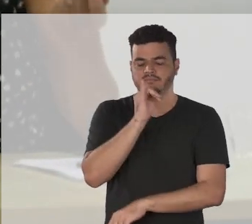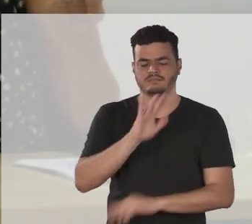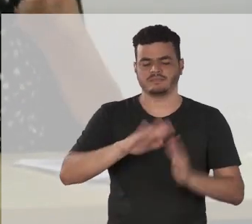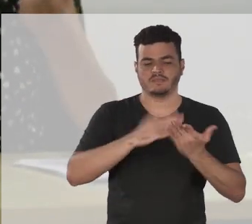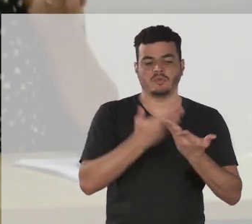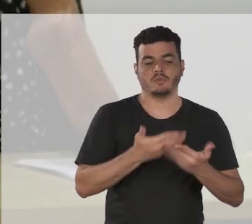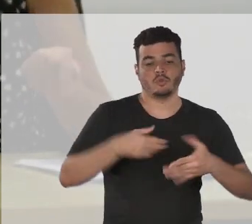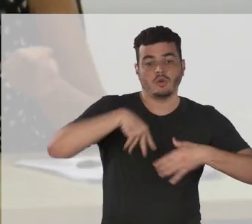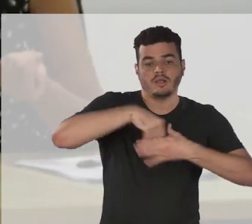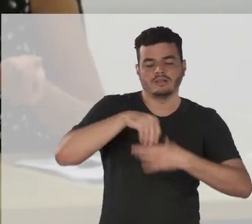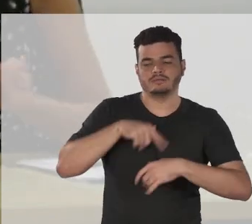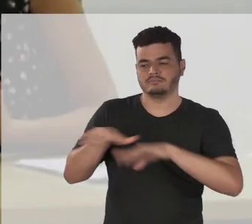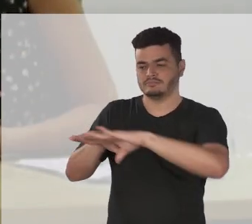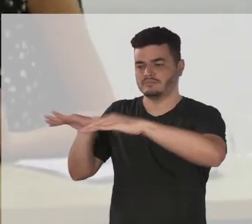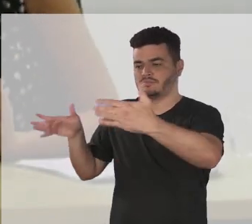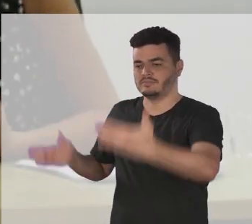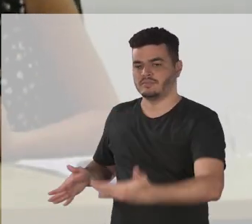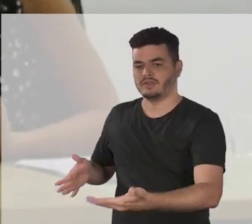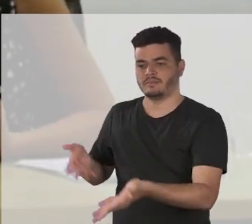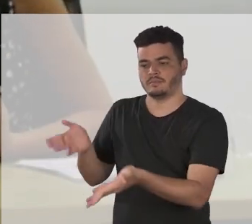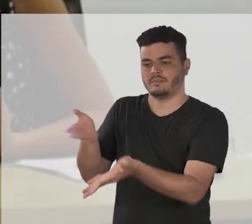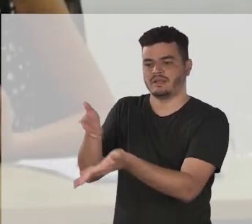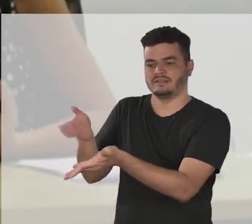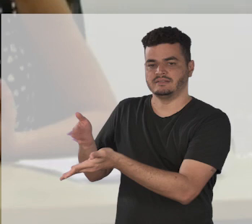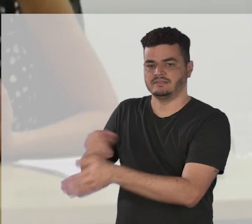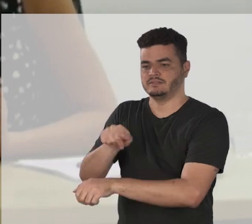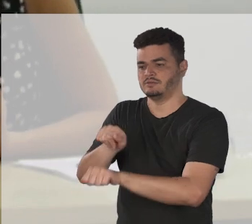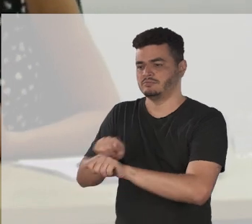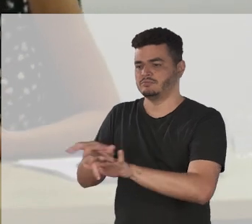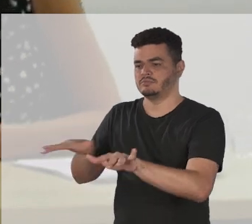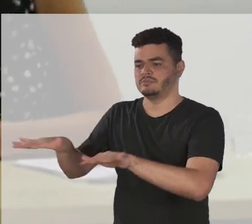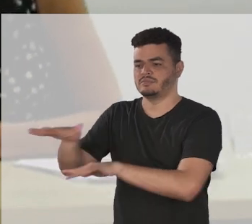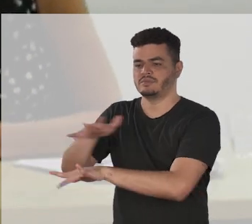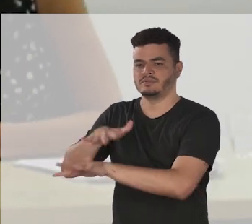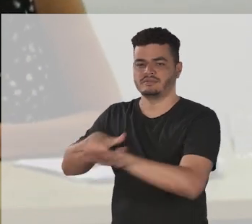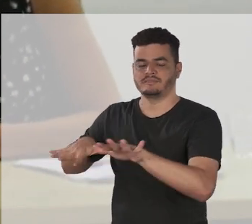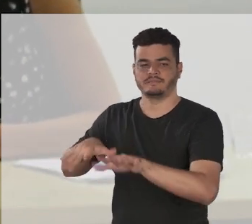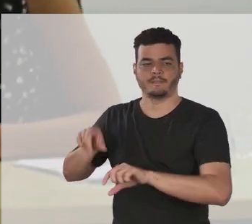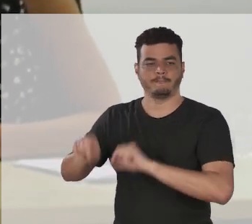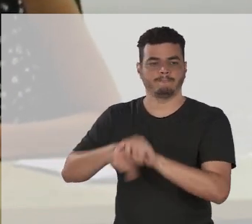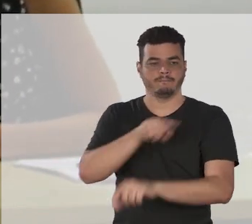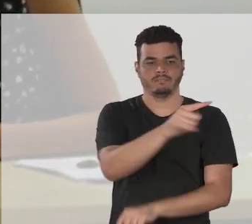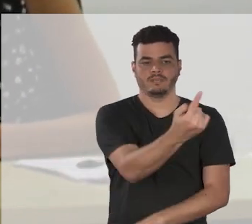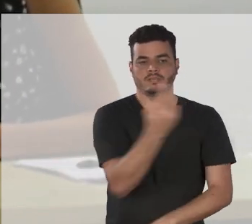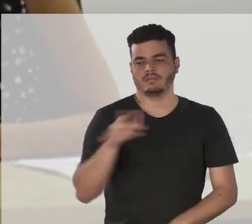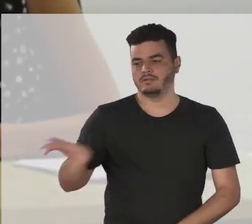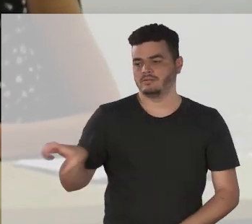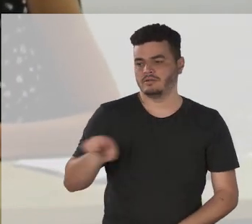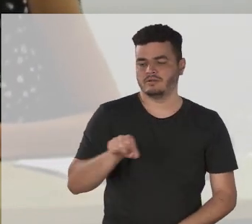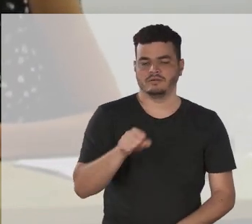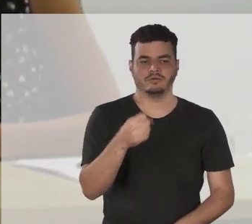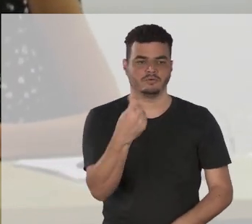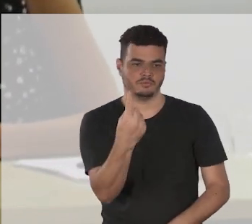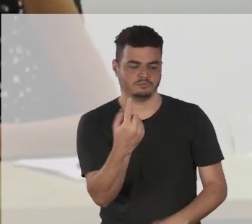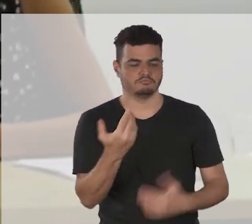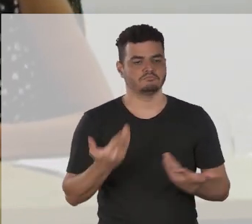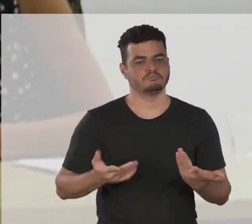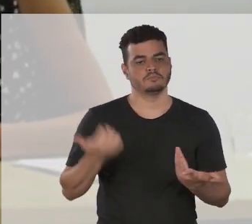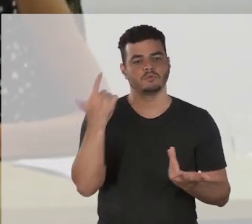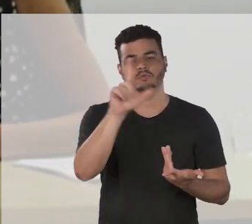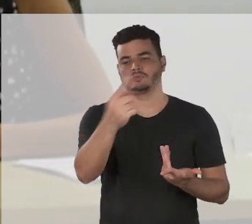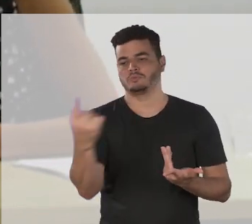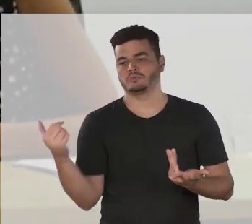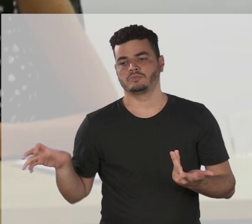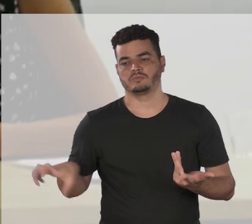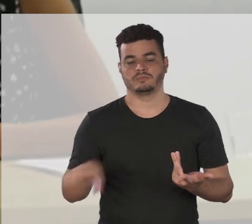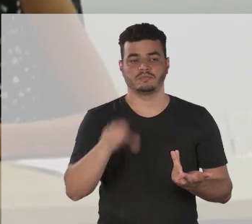que os alunos possam escolher, porque também isso, né, é importante que eles possam ou tenha, né, a